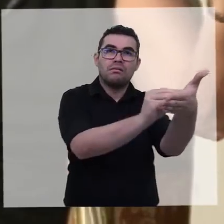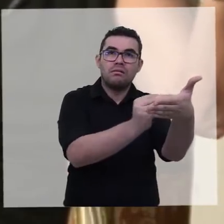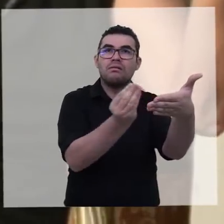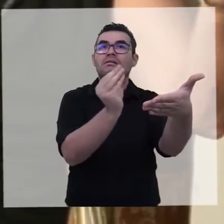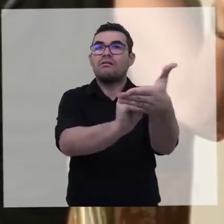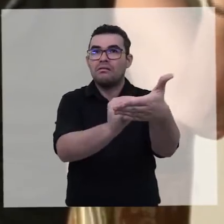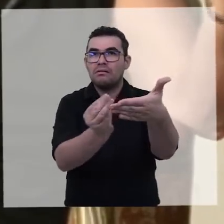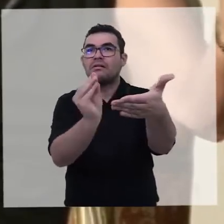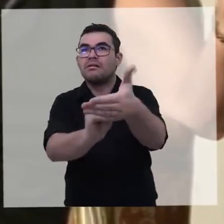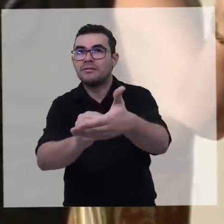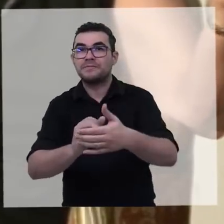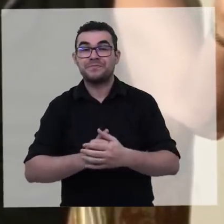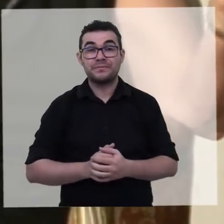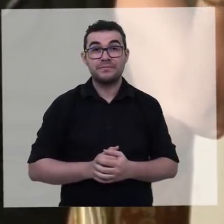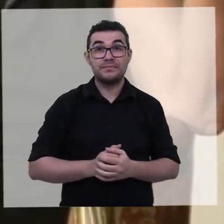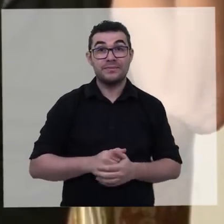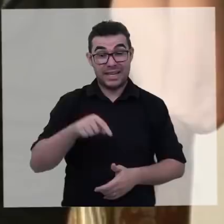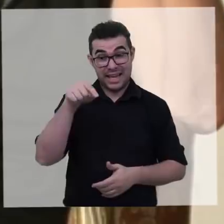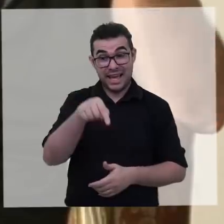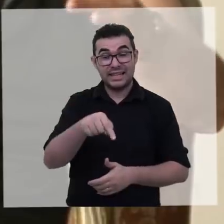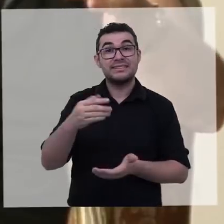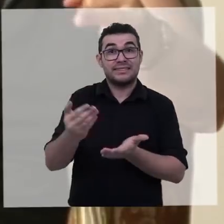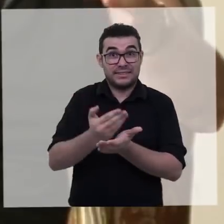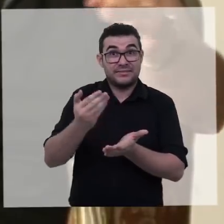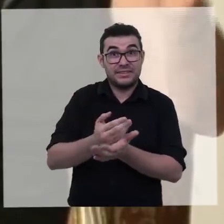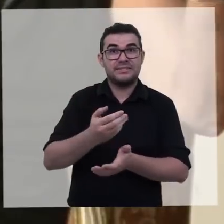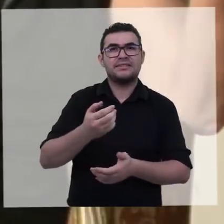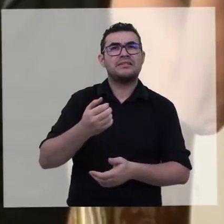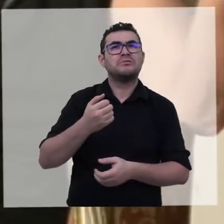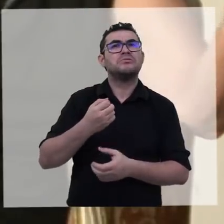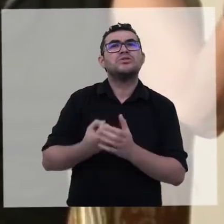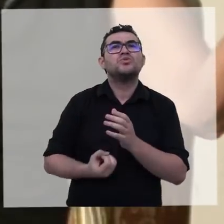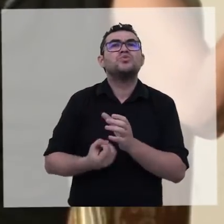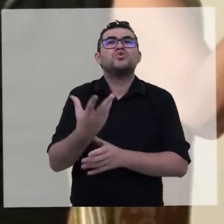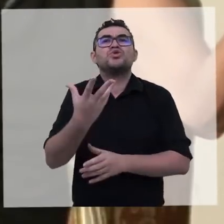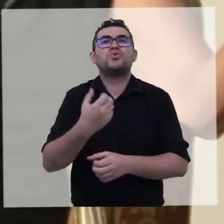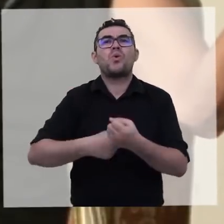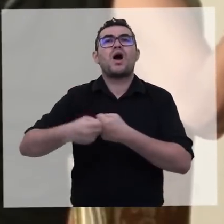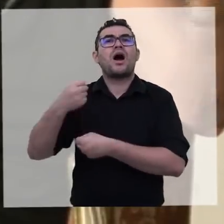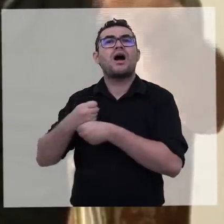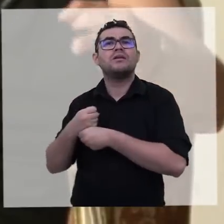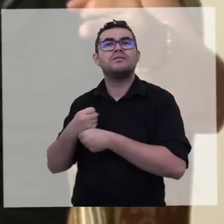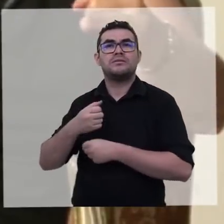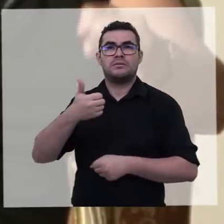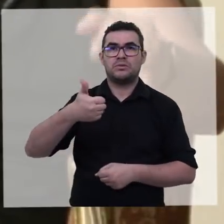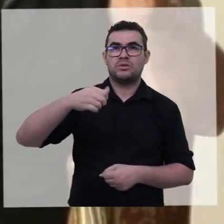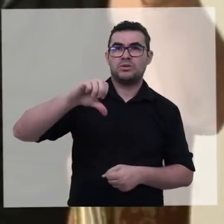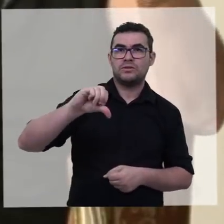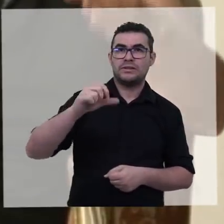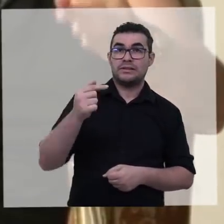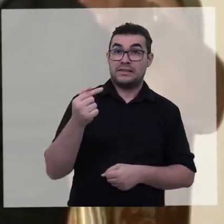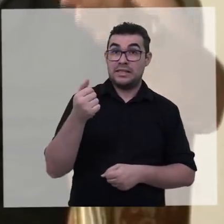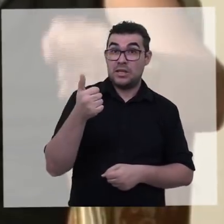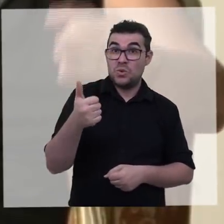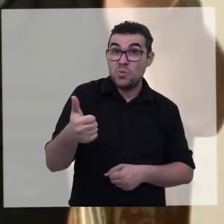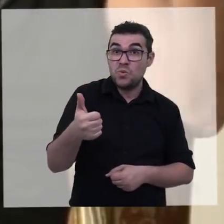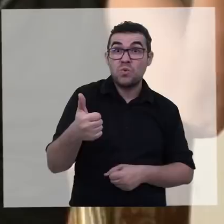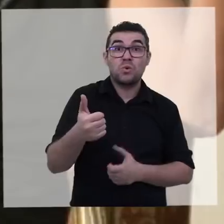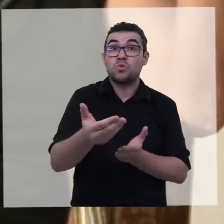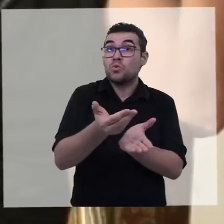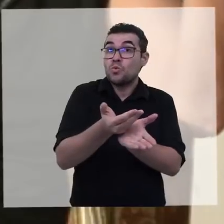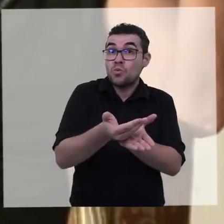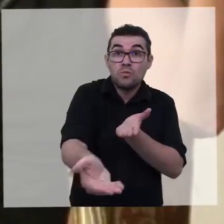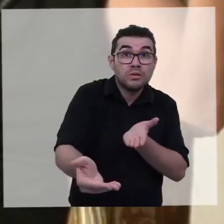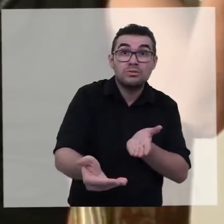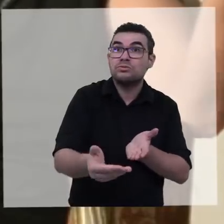indexada em 1971, porque quem montou essa revista foram os professores americanos. Ela partiu indexada